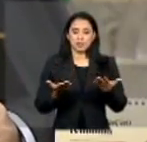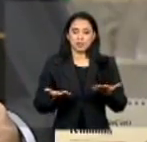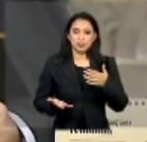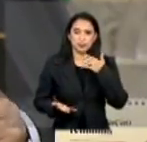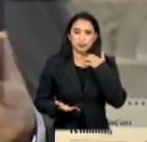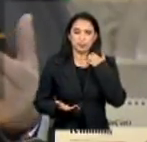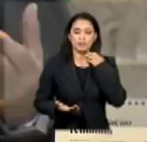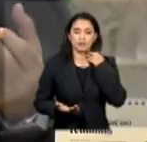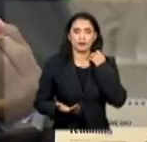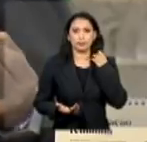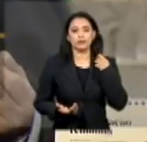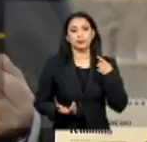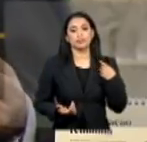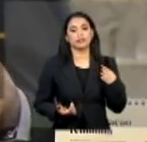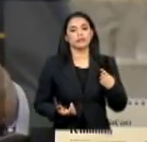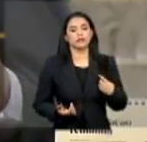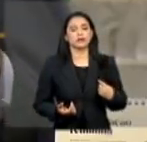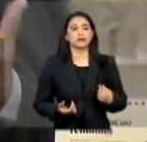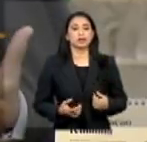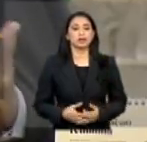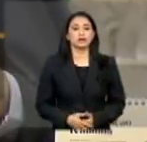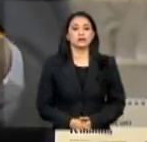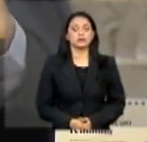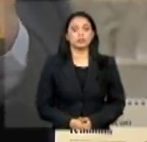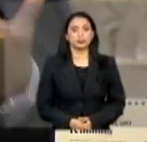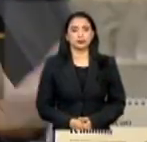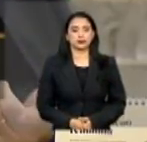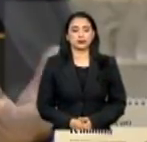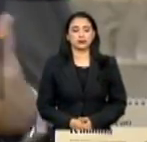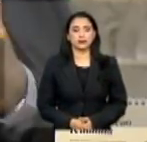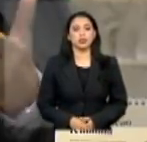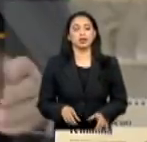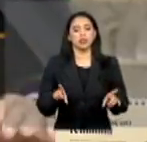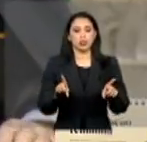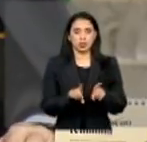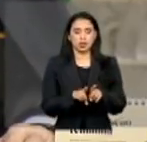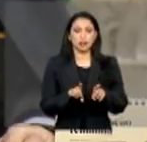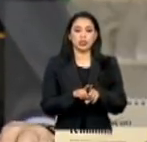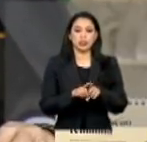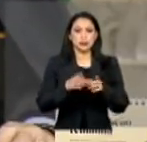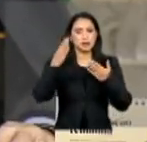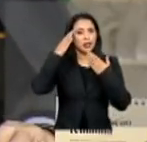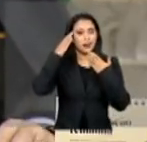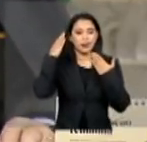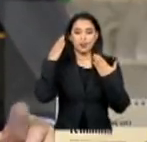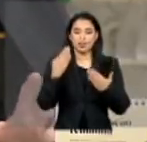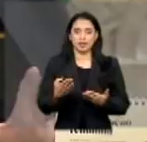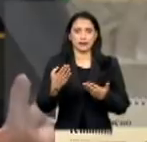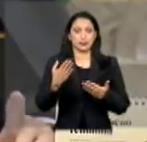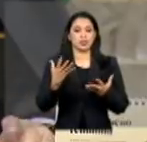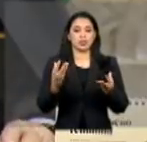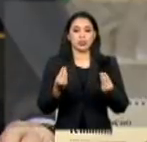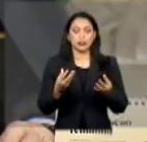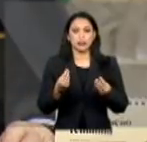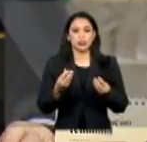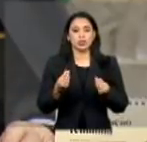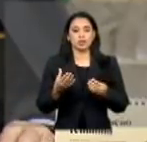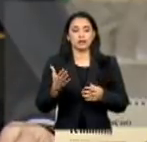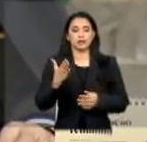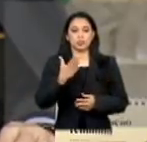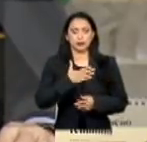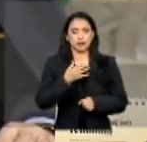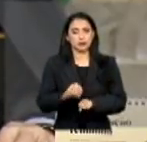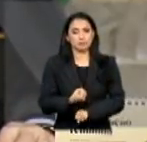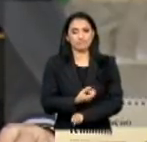o que aumenta também a partir das palavras de gratidão a minha a minha emoção